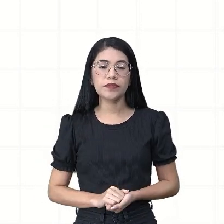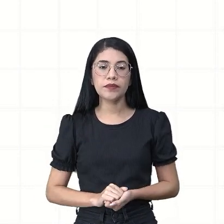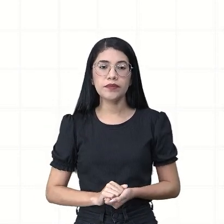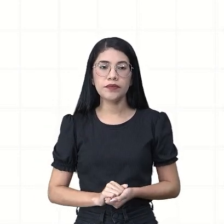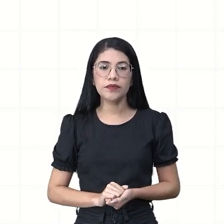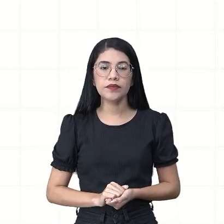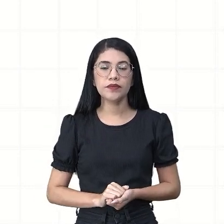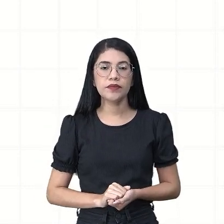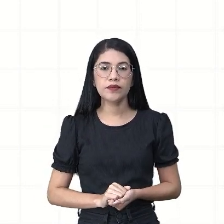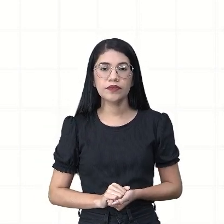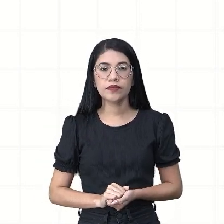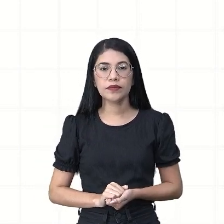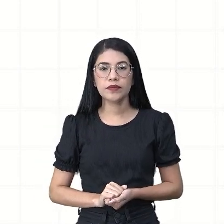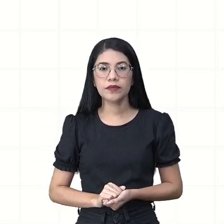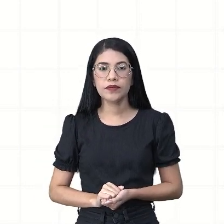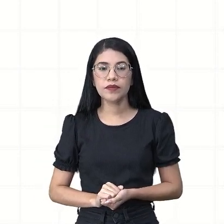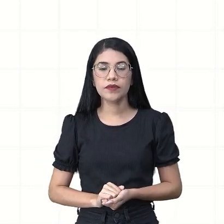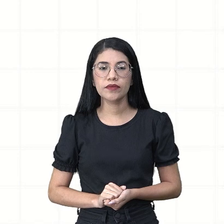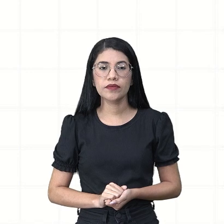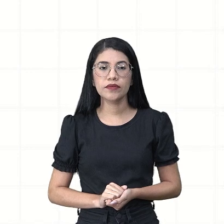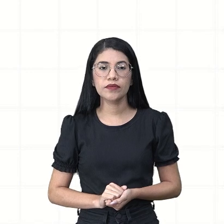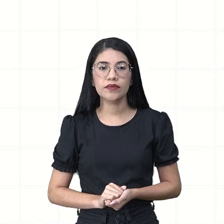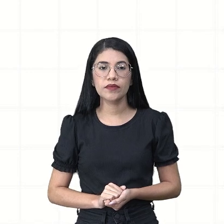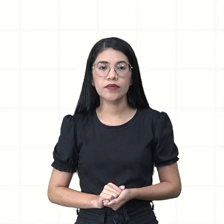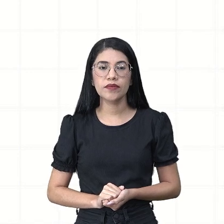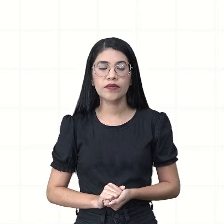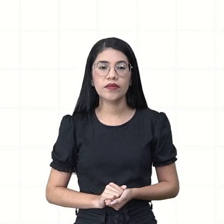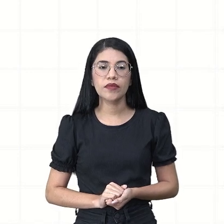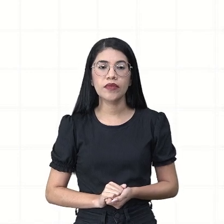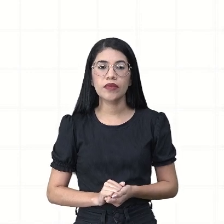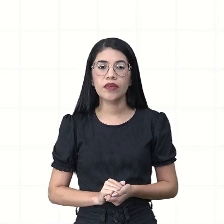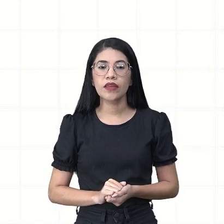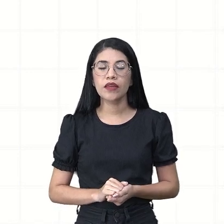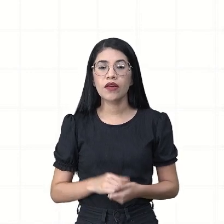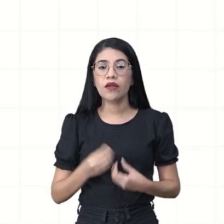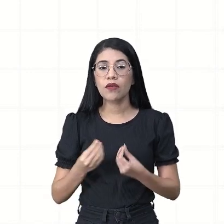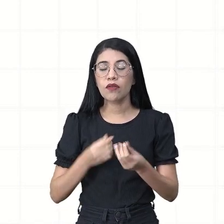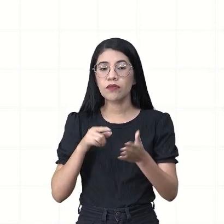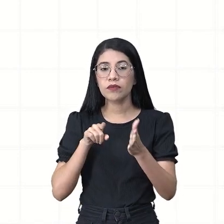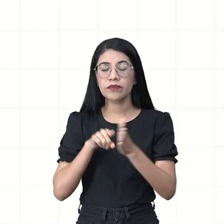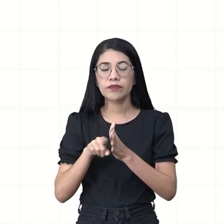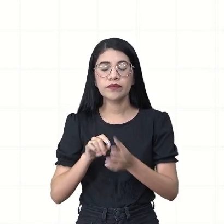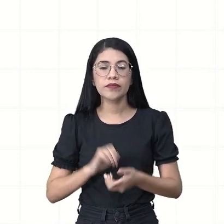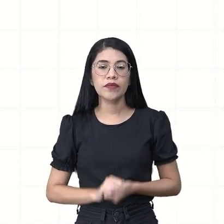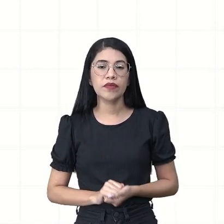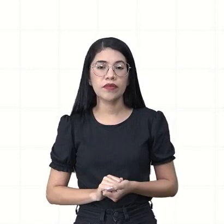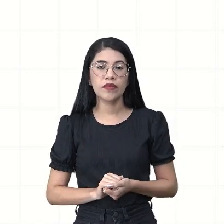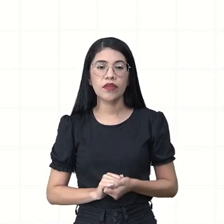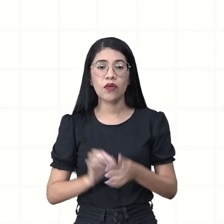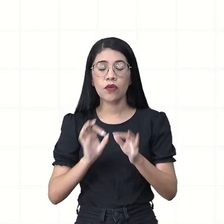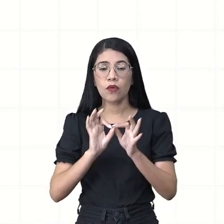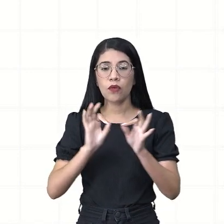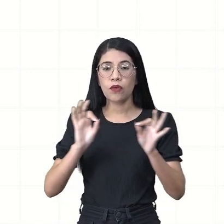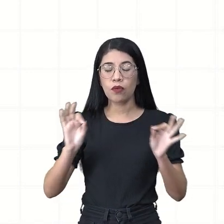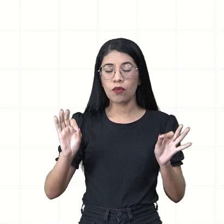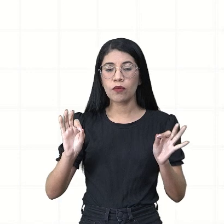milímetro dividido por 1000, certo? E aqui o problema diz o seguinte, qual é a medida de